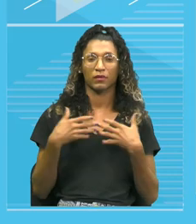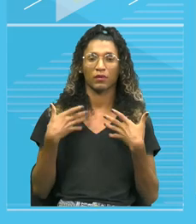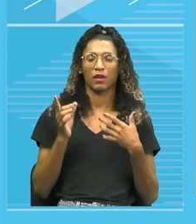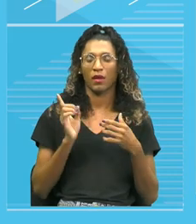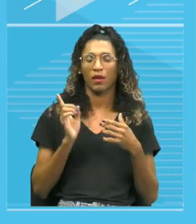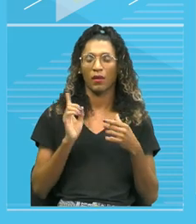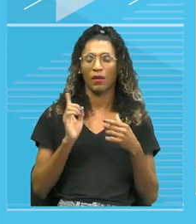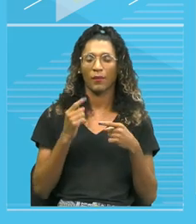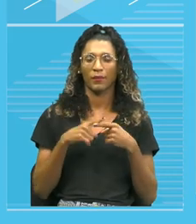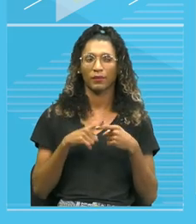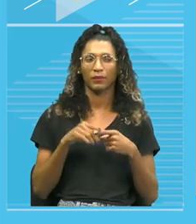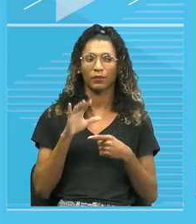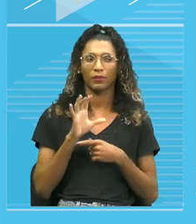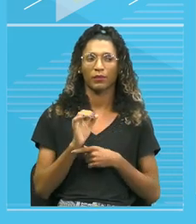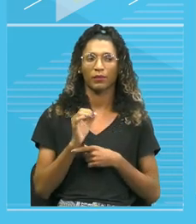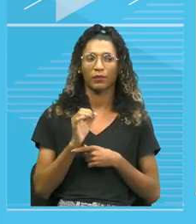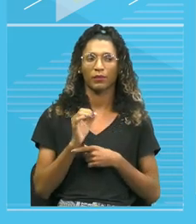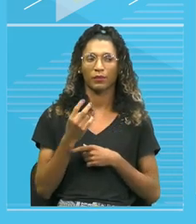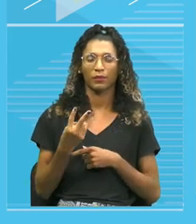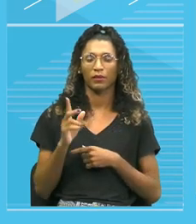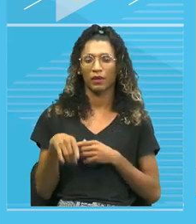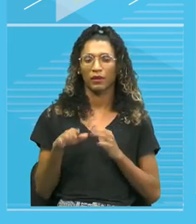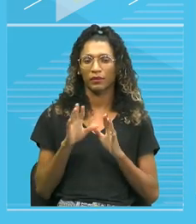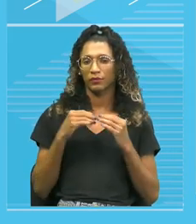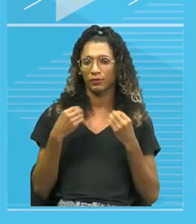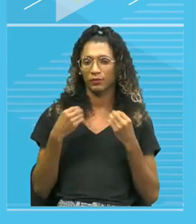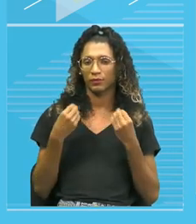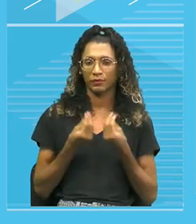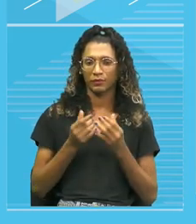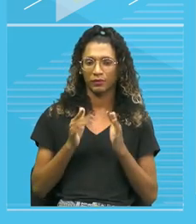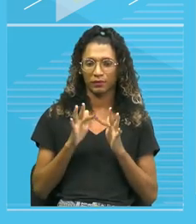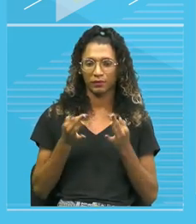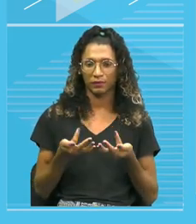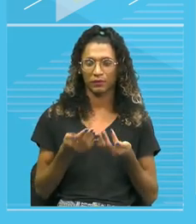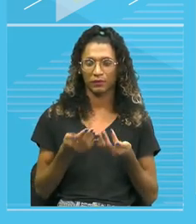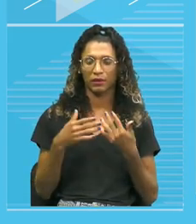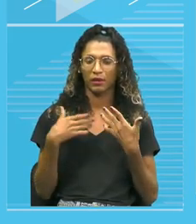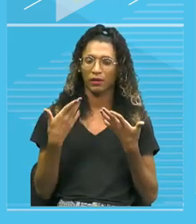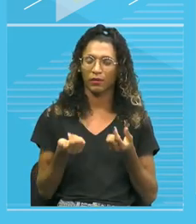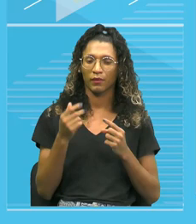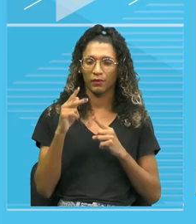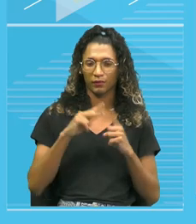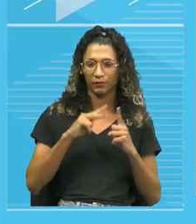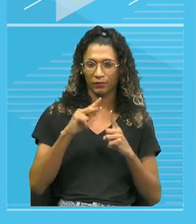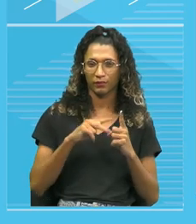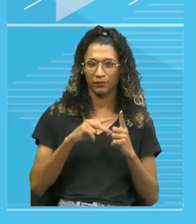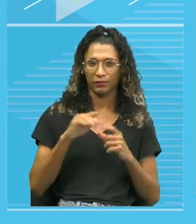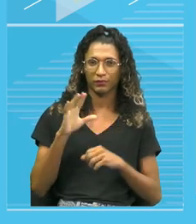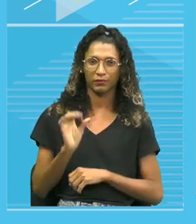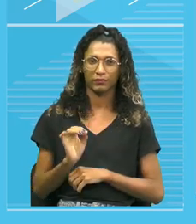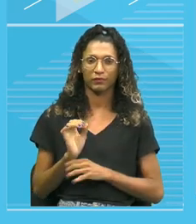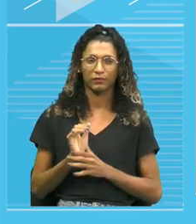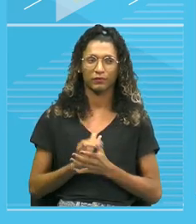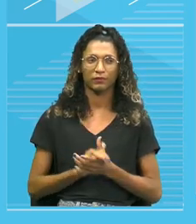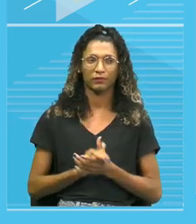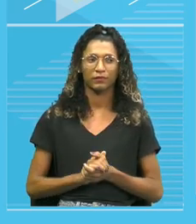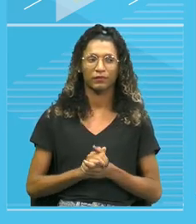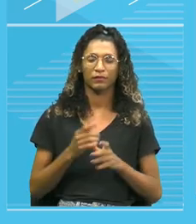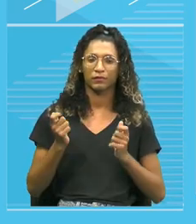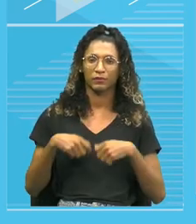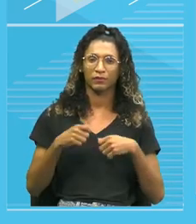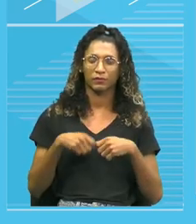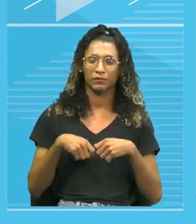como oxigênio é substância simples a entalpia vai ser zero então ó vamos